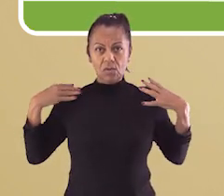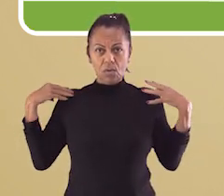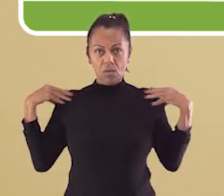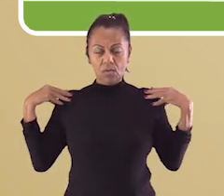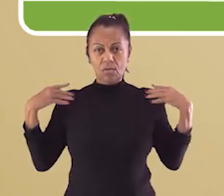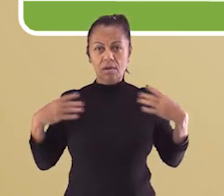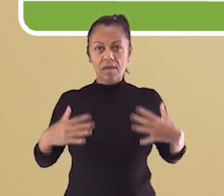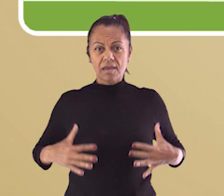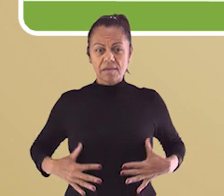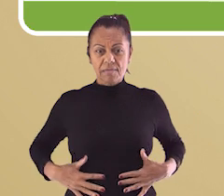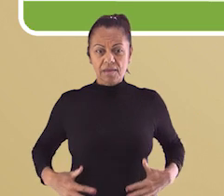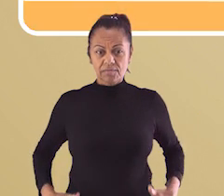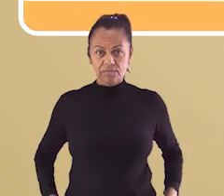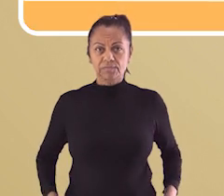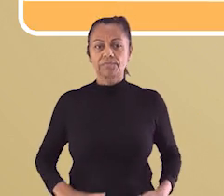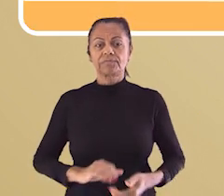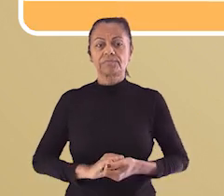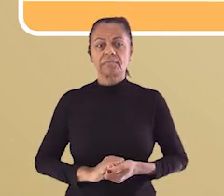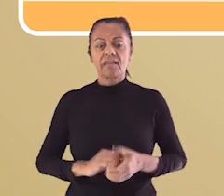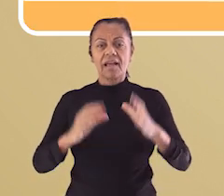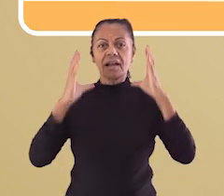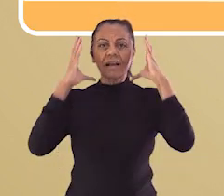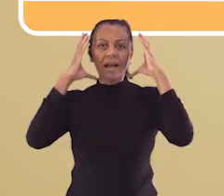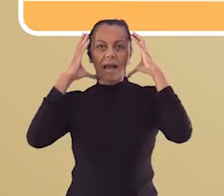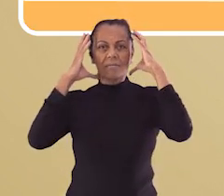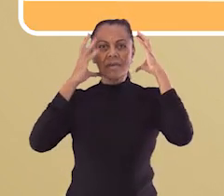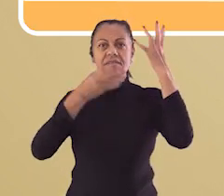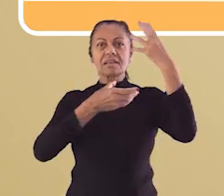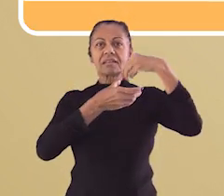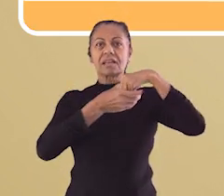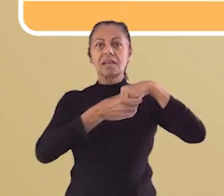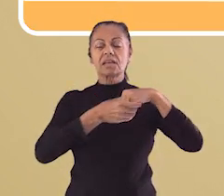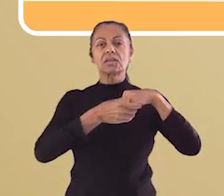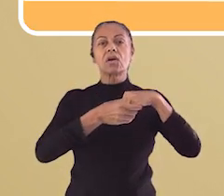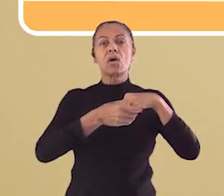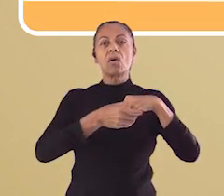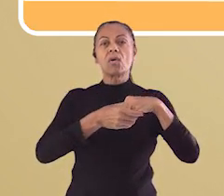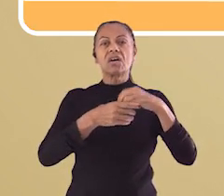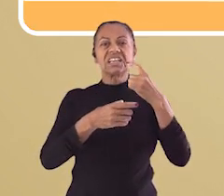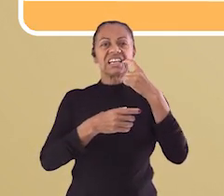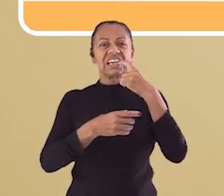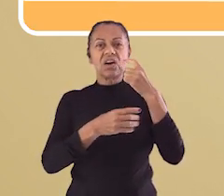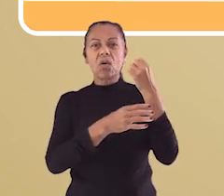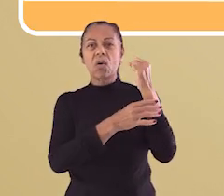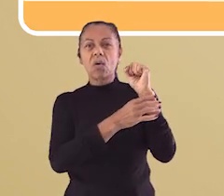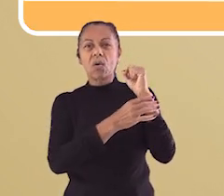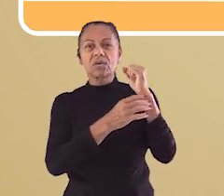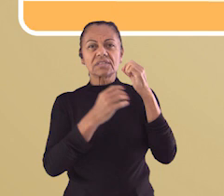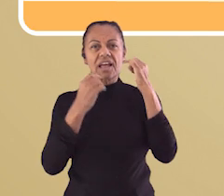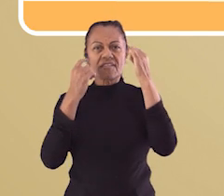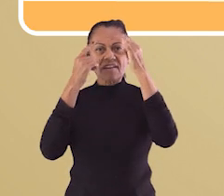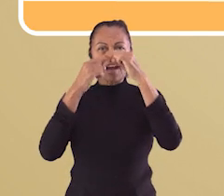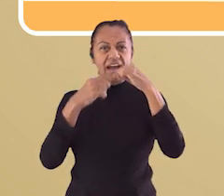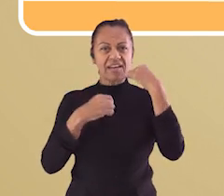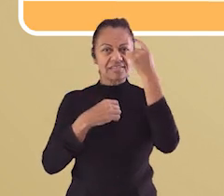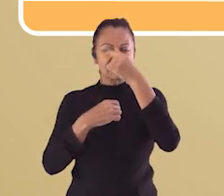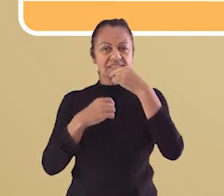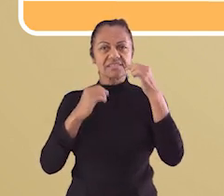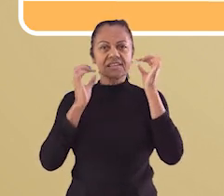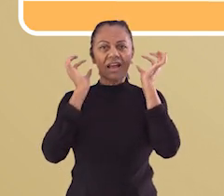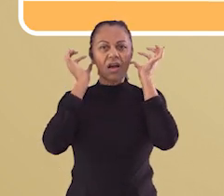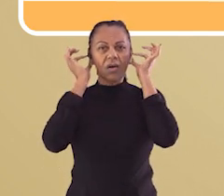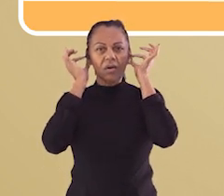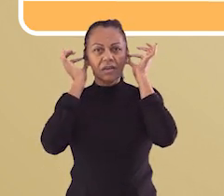tronco e membros. A cabeça é formada pelos ossos da face, os 3 ossículos da